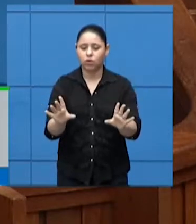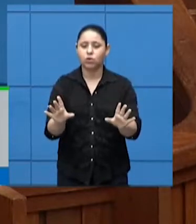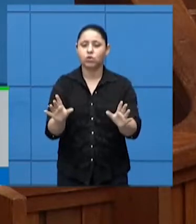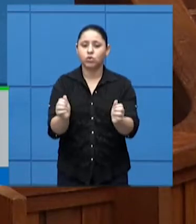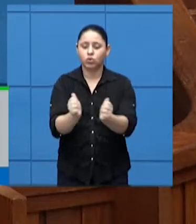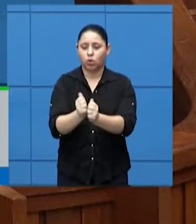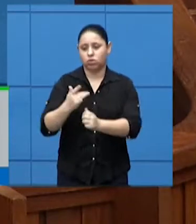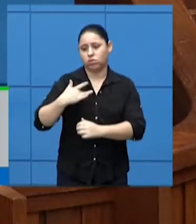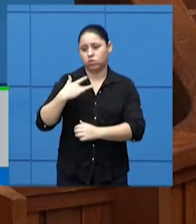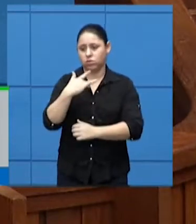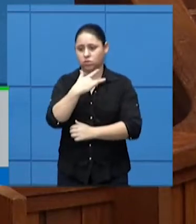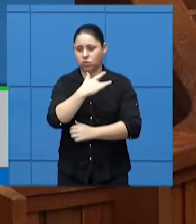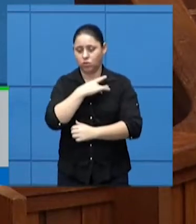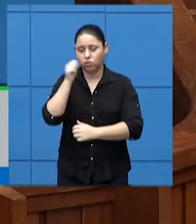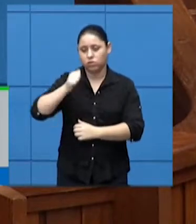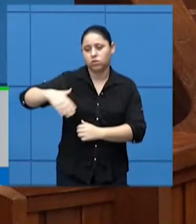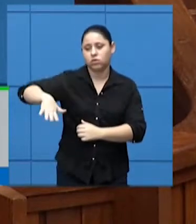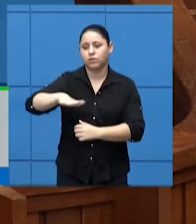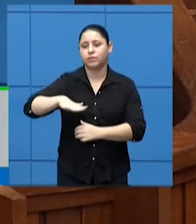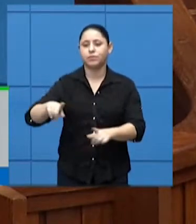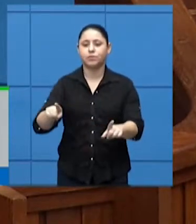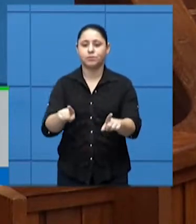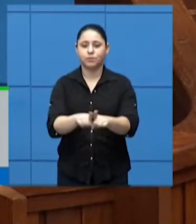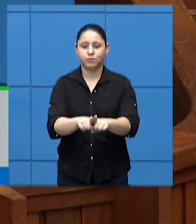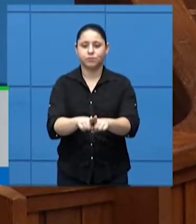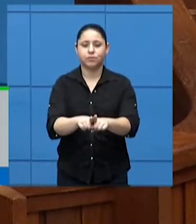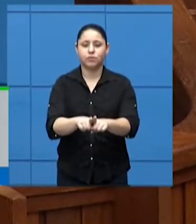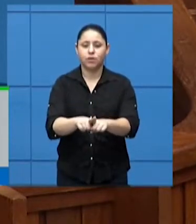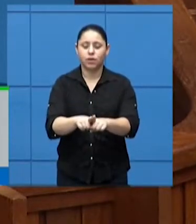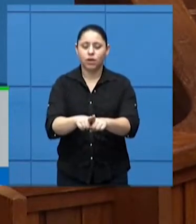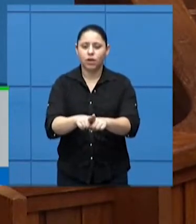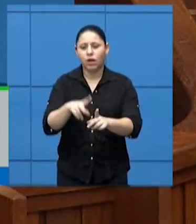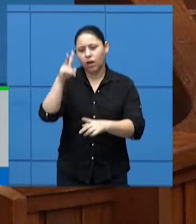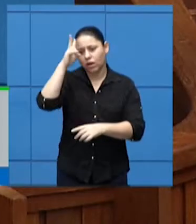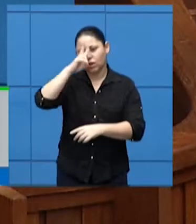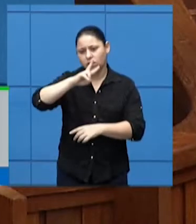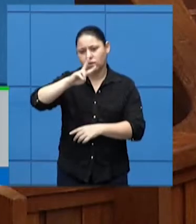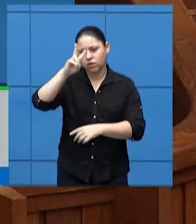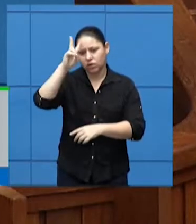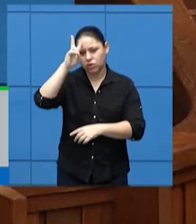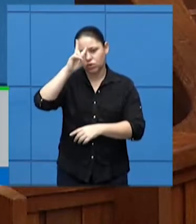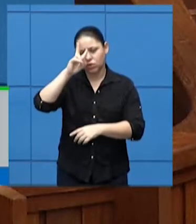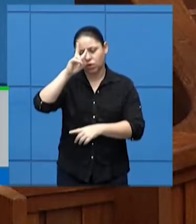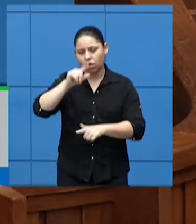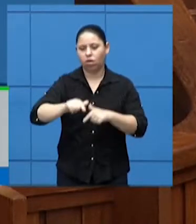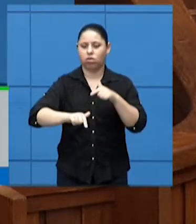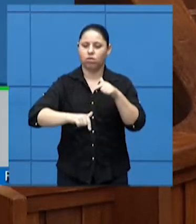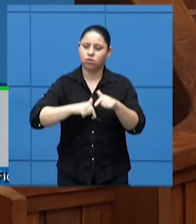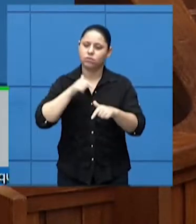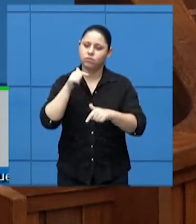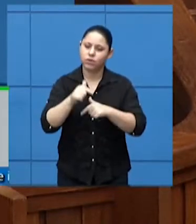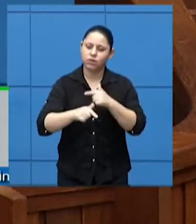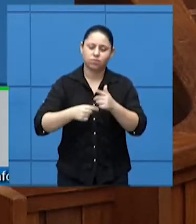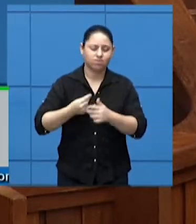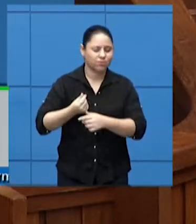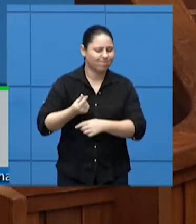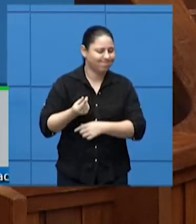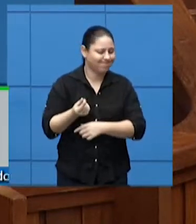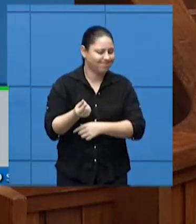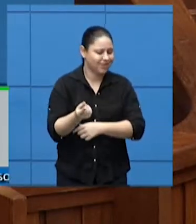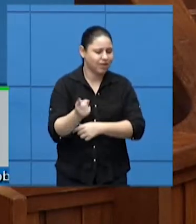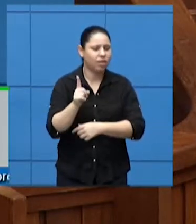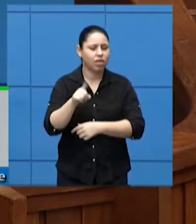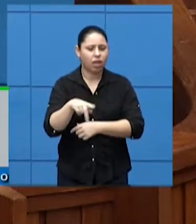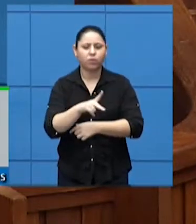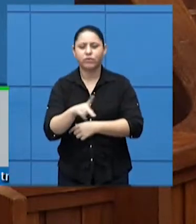da saúde e da assistência social. E nessa história, nós trabalhamos há muitos anos, né,